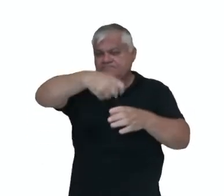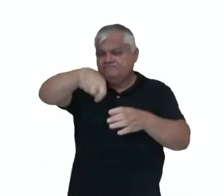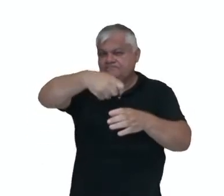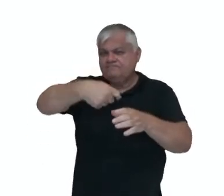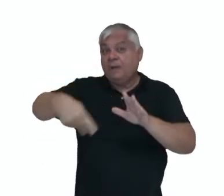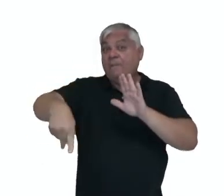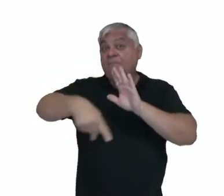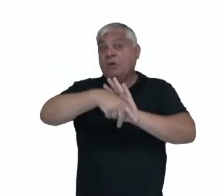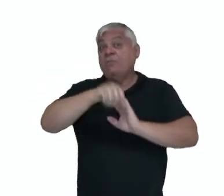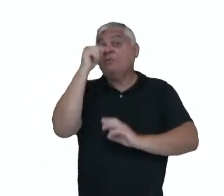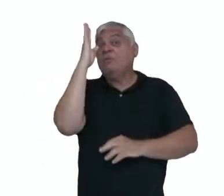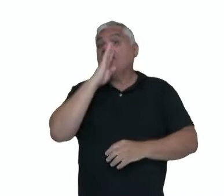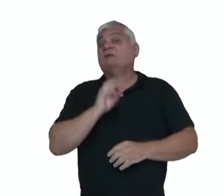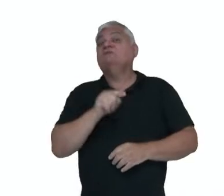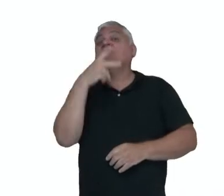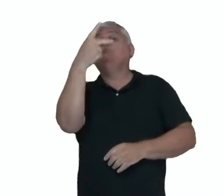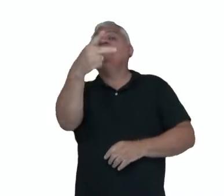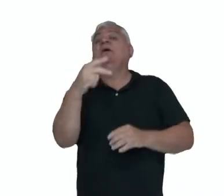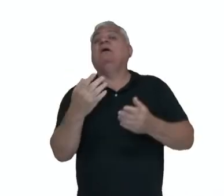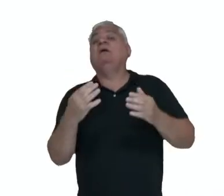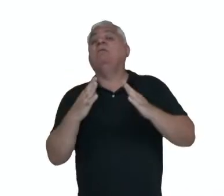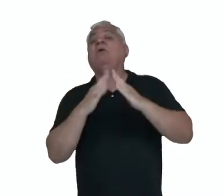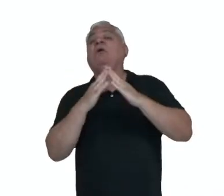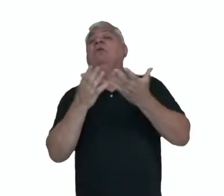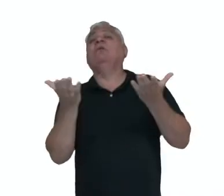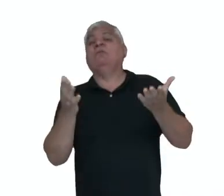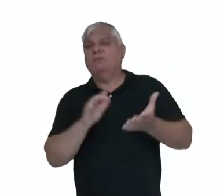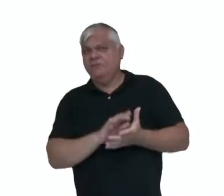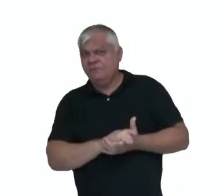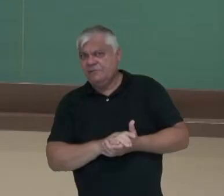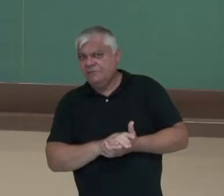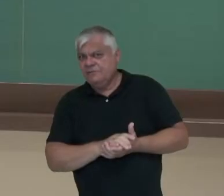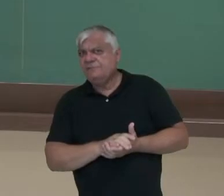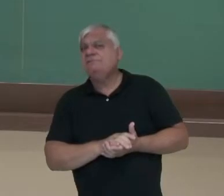é o prato típico aí da sua região?